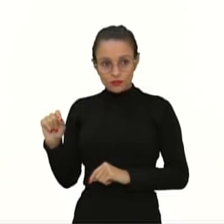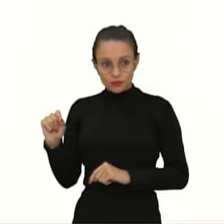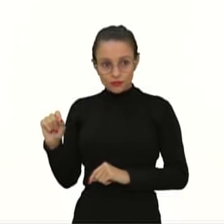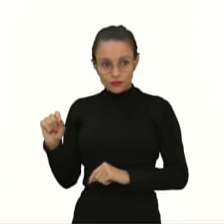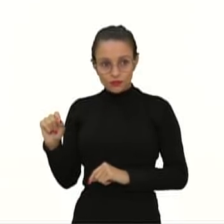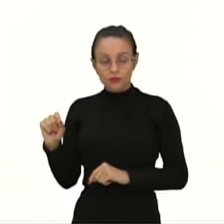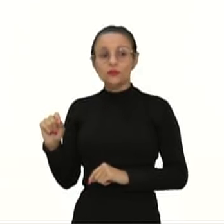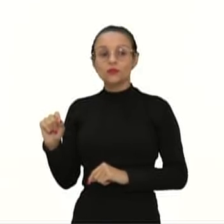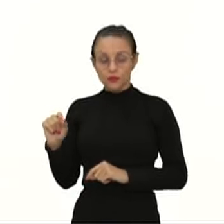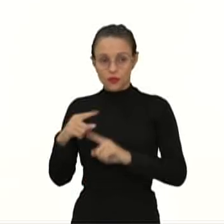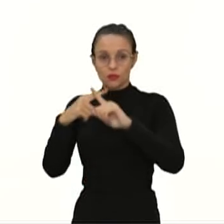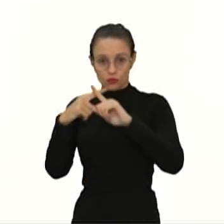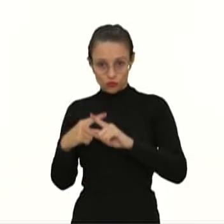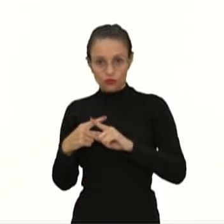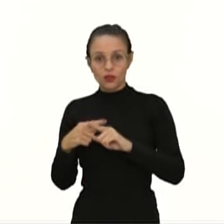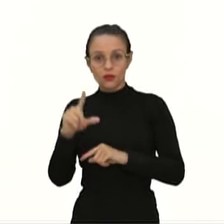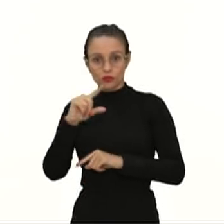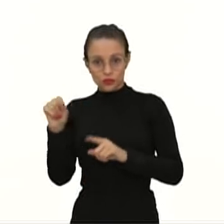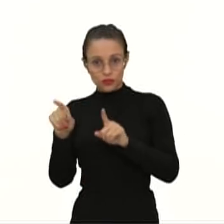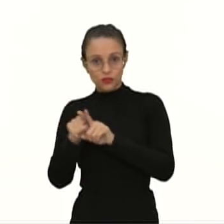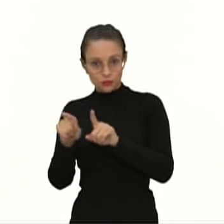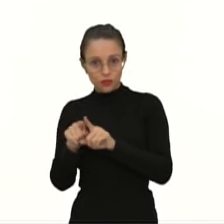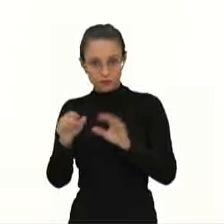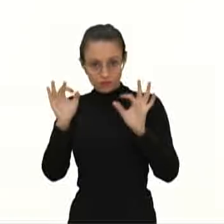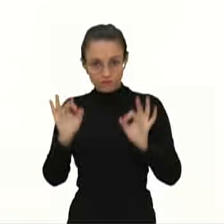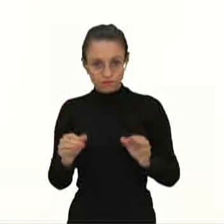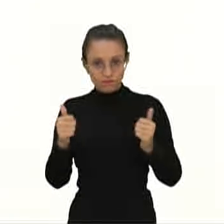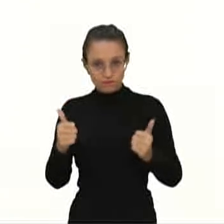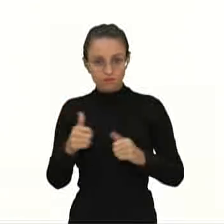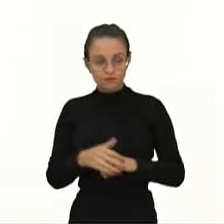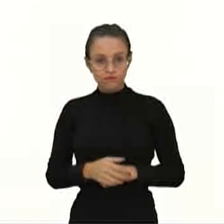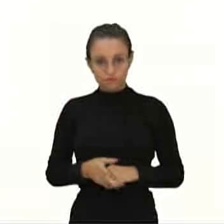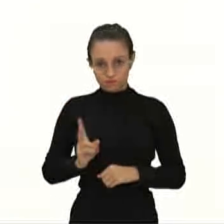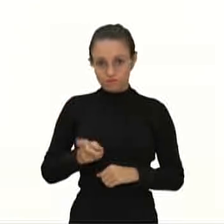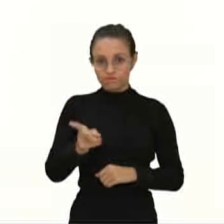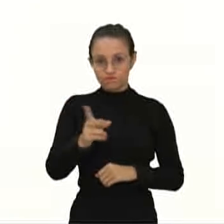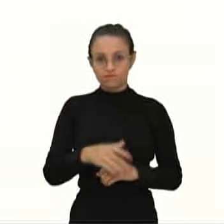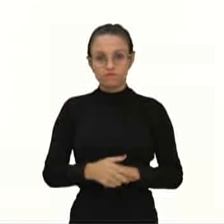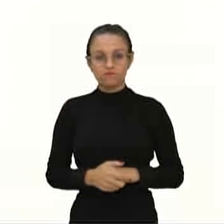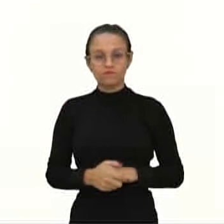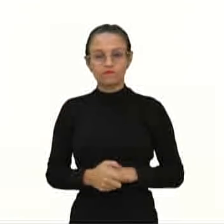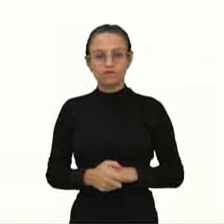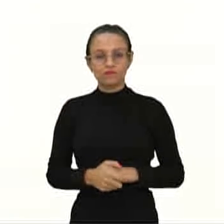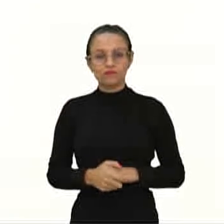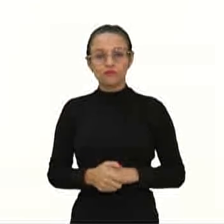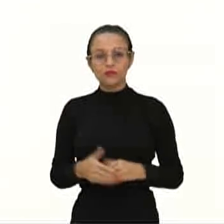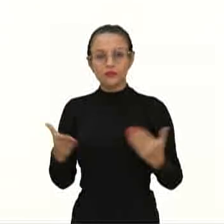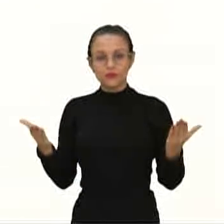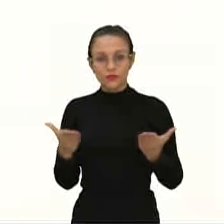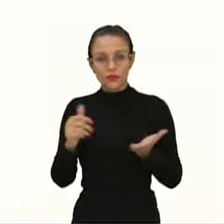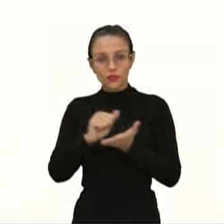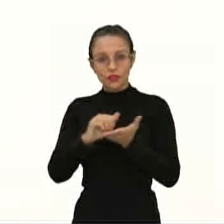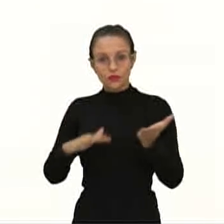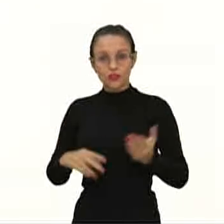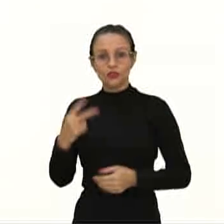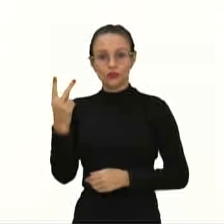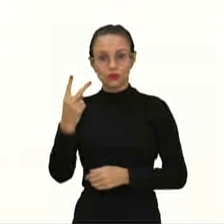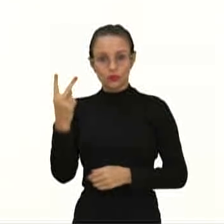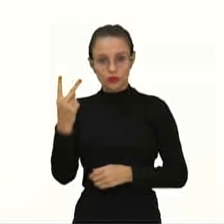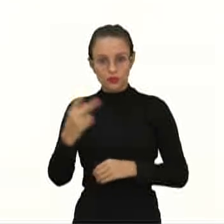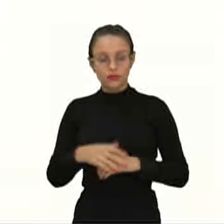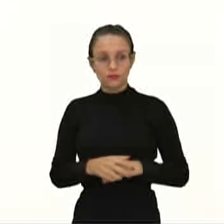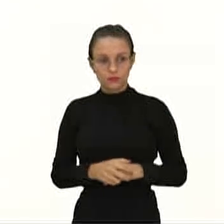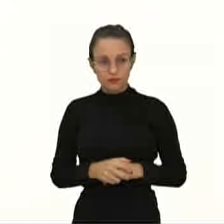outro total, multiplicar por 100 também, certo? Vamos continuar então? Agora vamos ver o exercício 2. Então vamos lá.